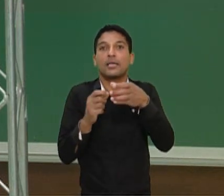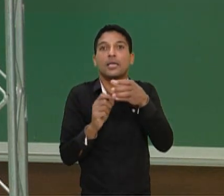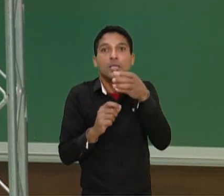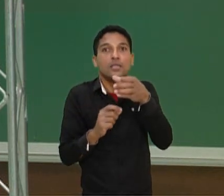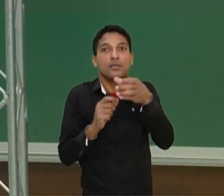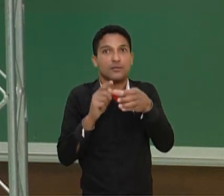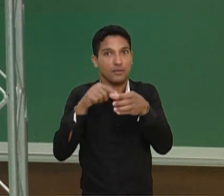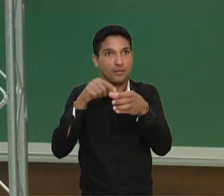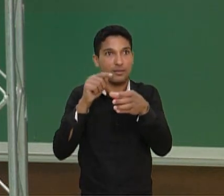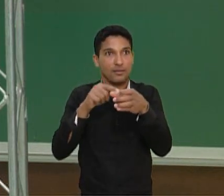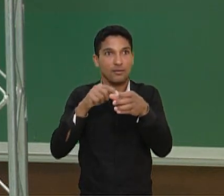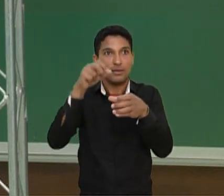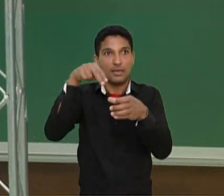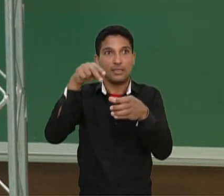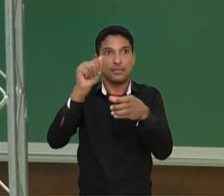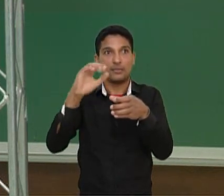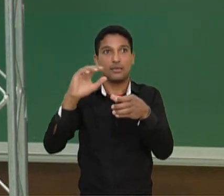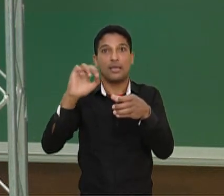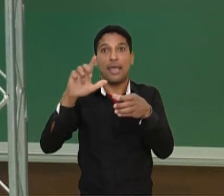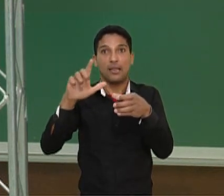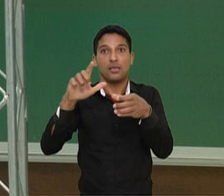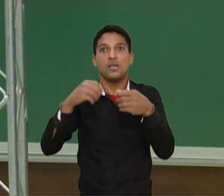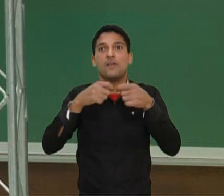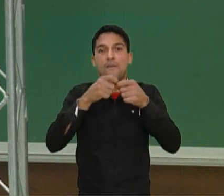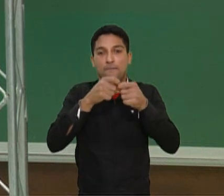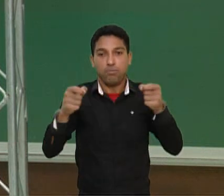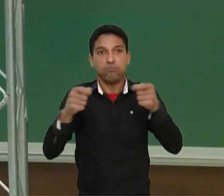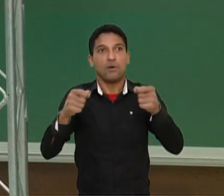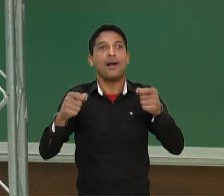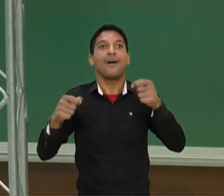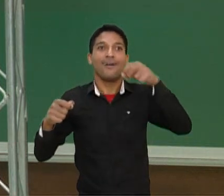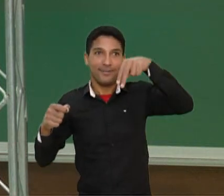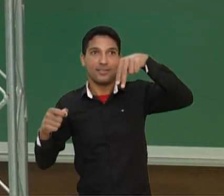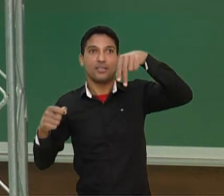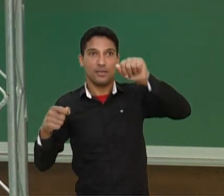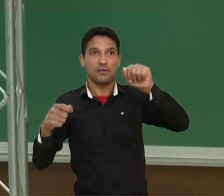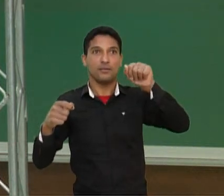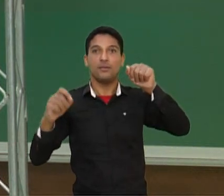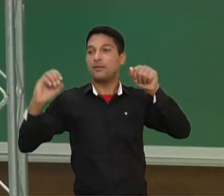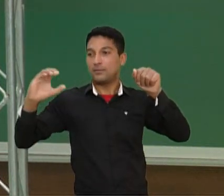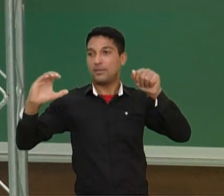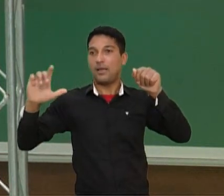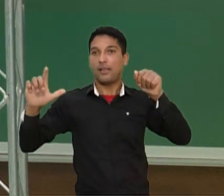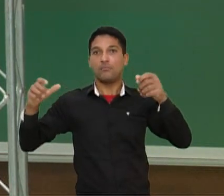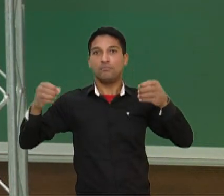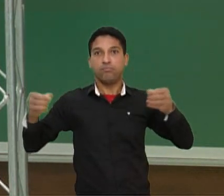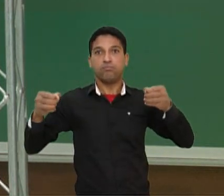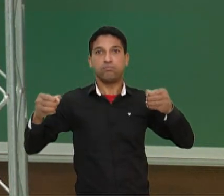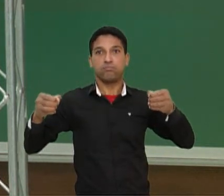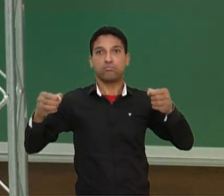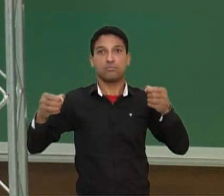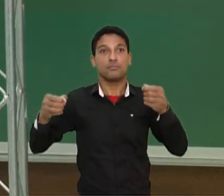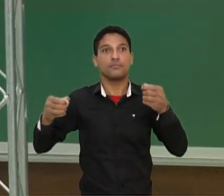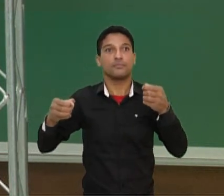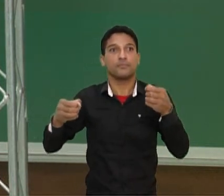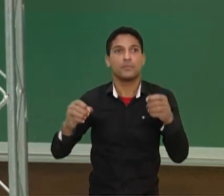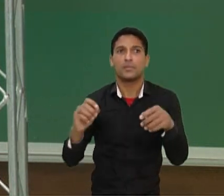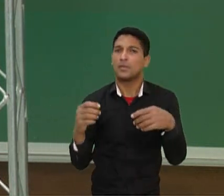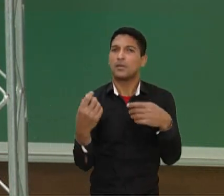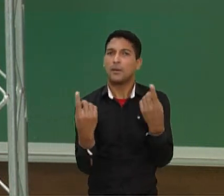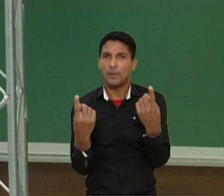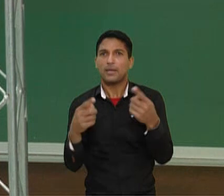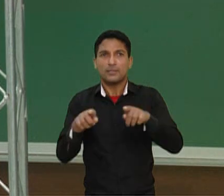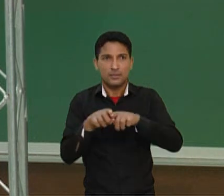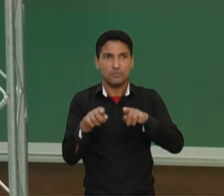então que ele chamou de dissociação. Mas ele percebeu também que alguns compostos covalentes,